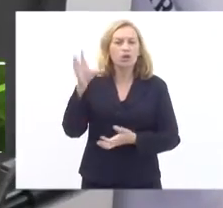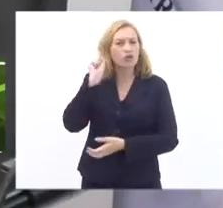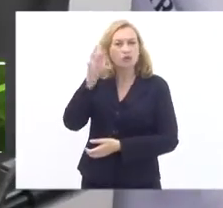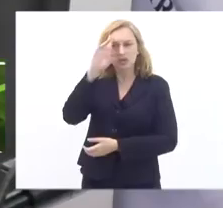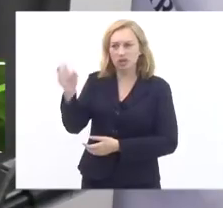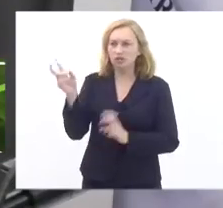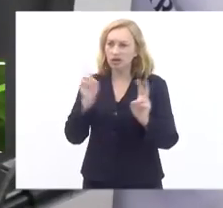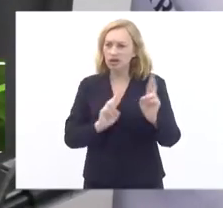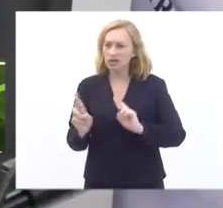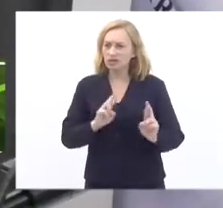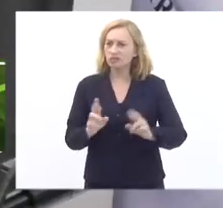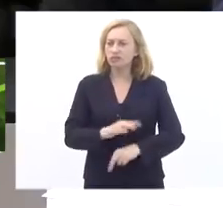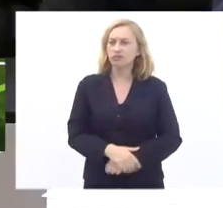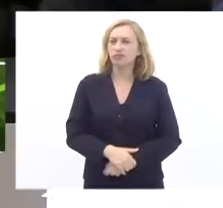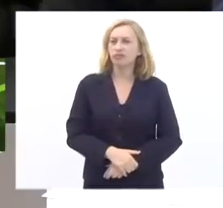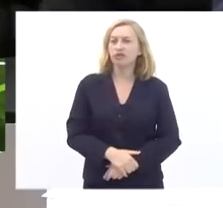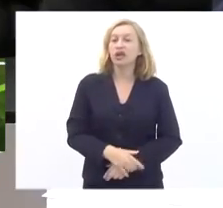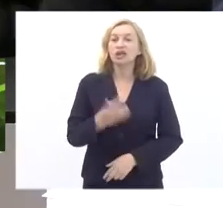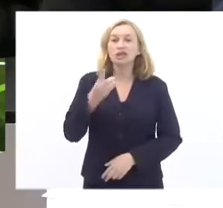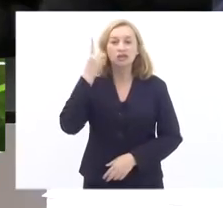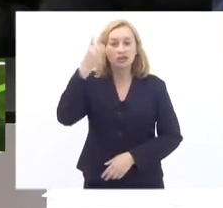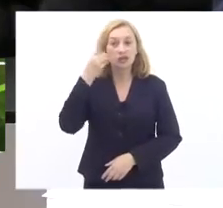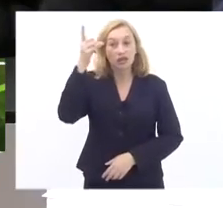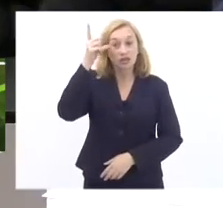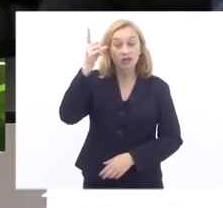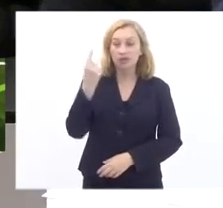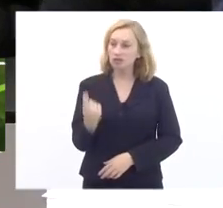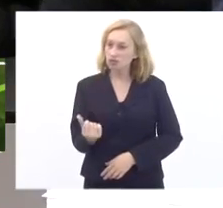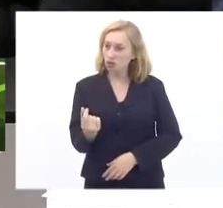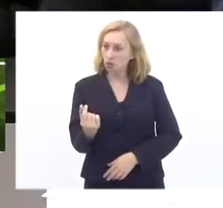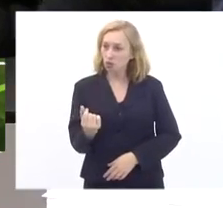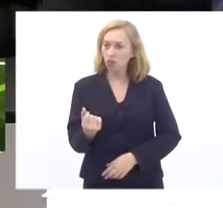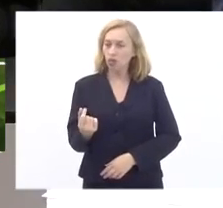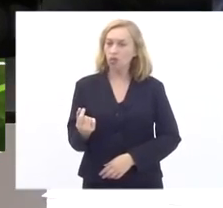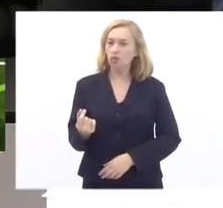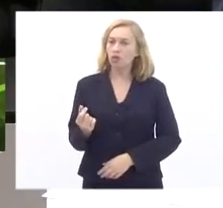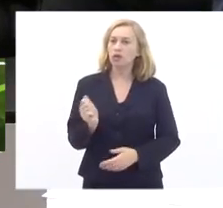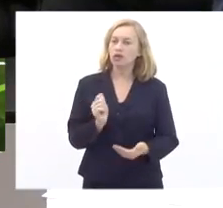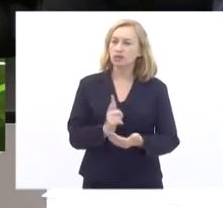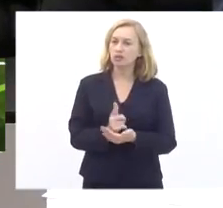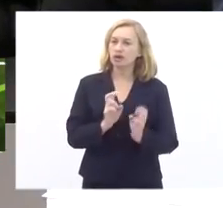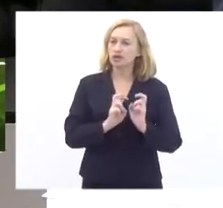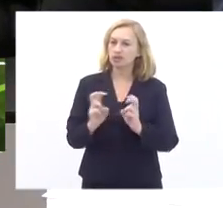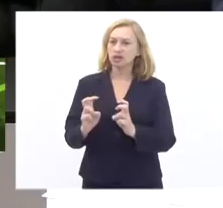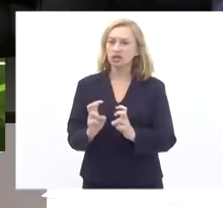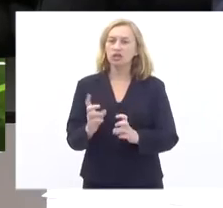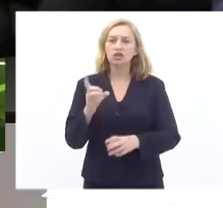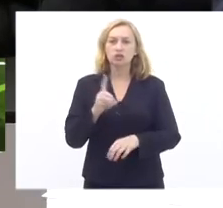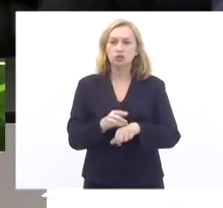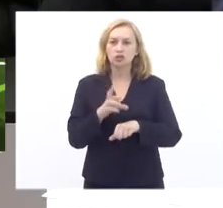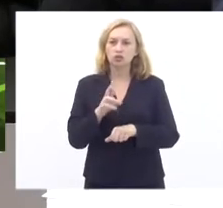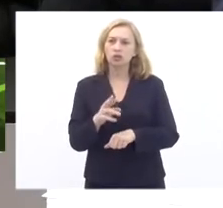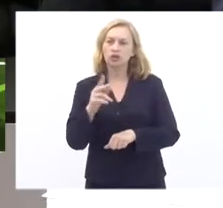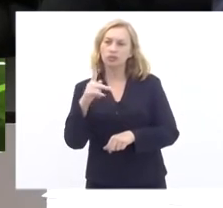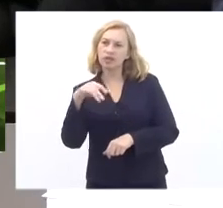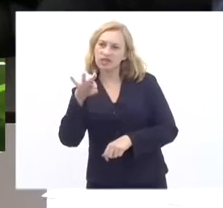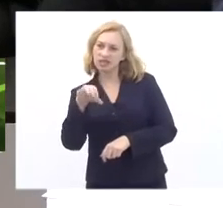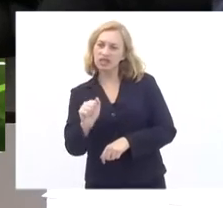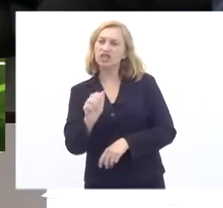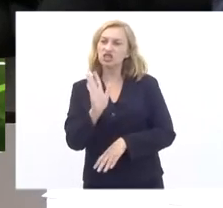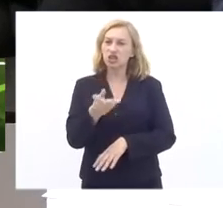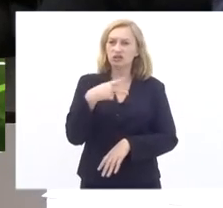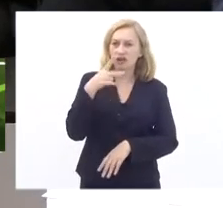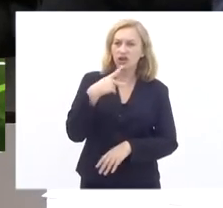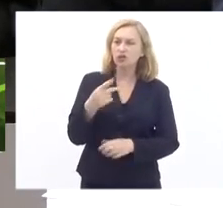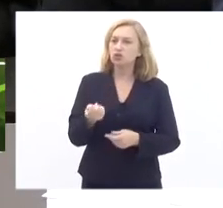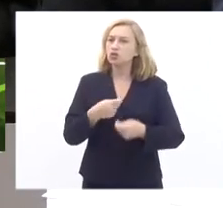questão. Deputada Alcinha, com relação à tarifa, como a doutora Priscila comentou, nós estamos